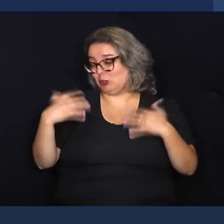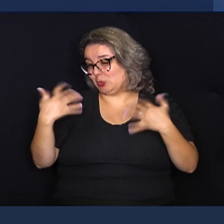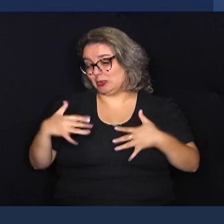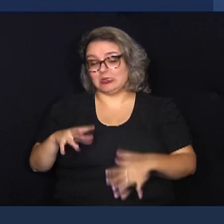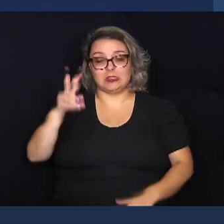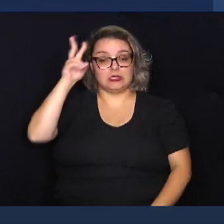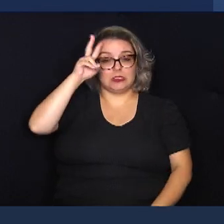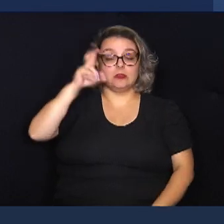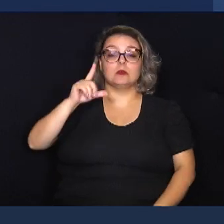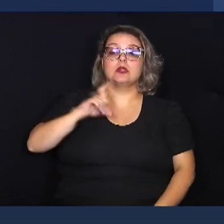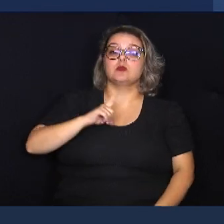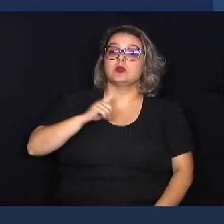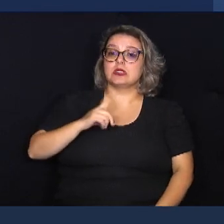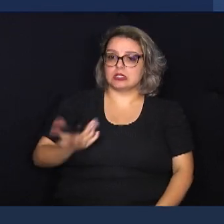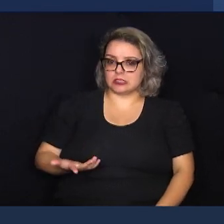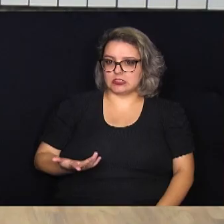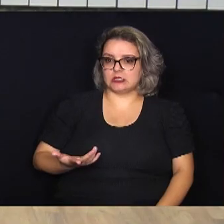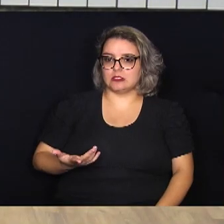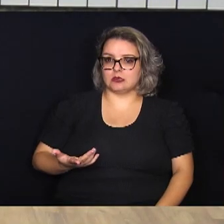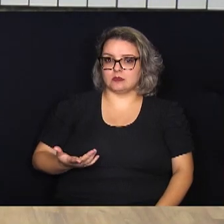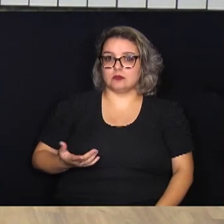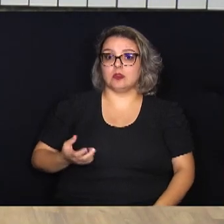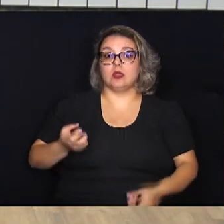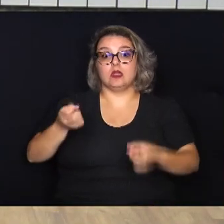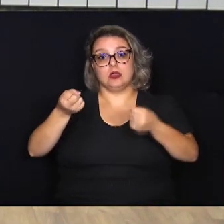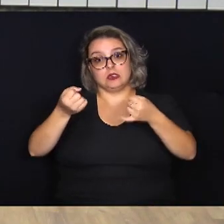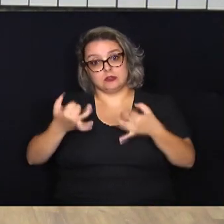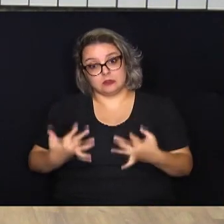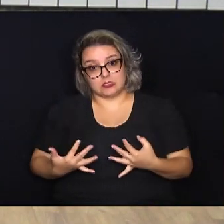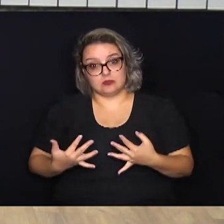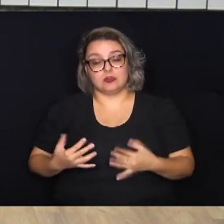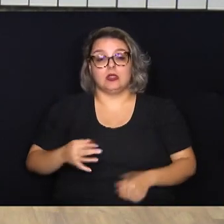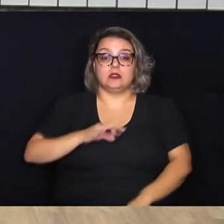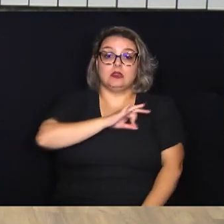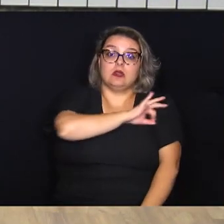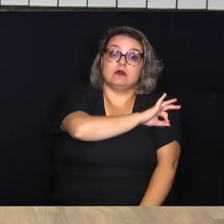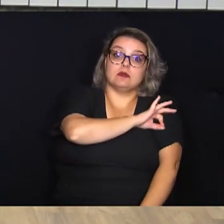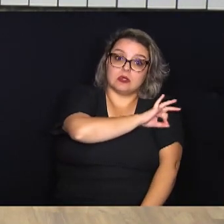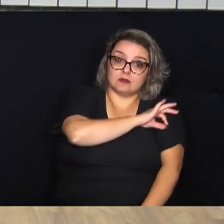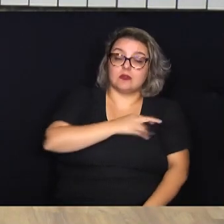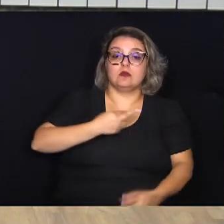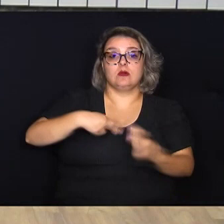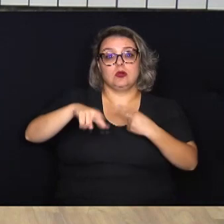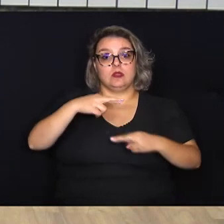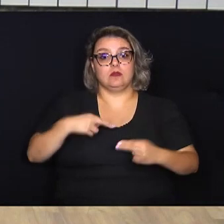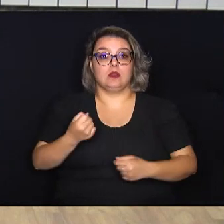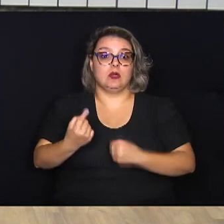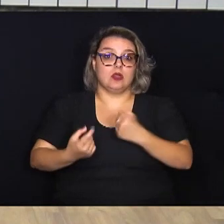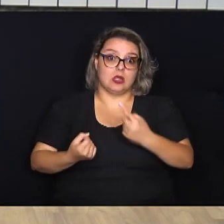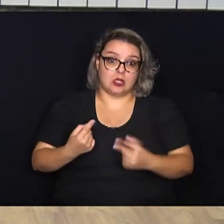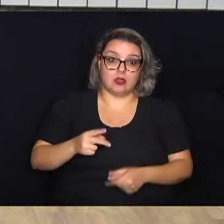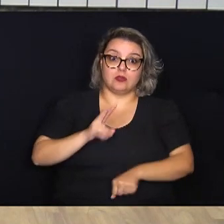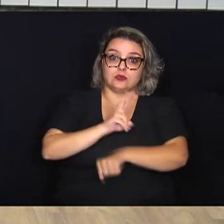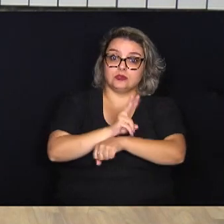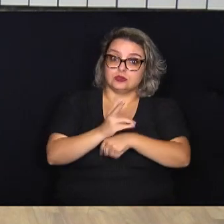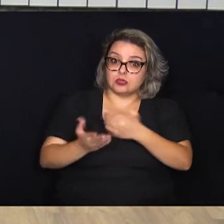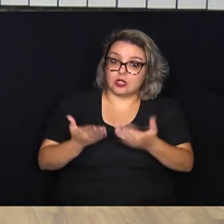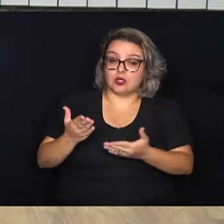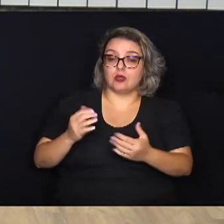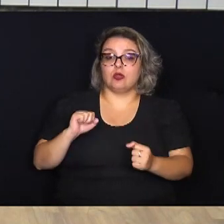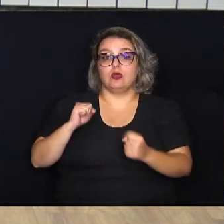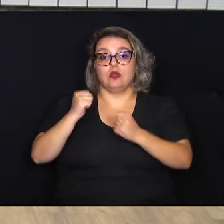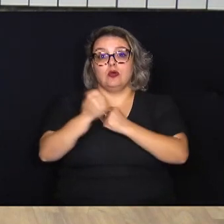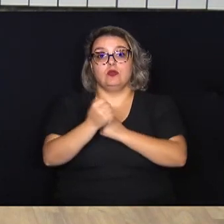ainda há aí essa orientação da prefeitura em relação a alguns cuidados. proteção